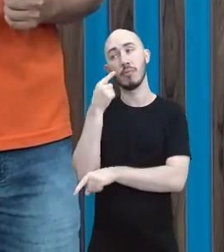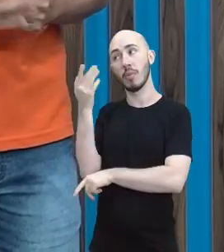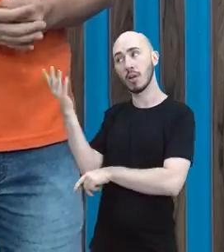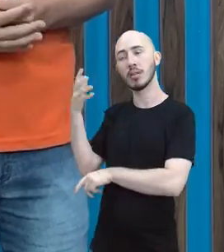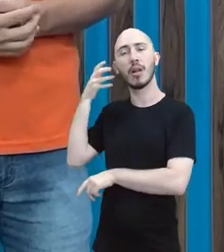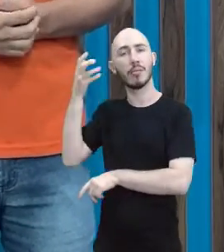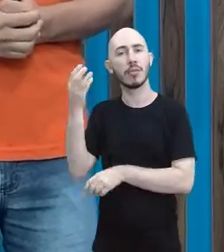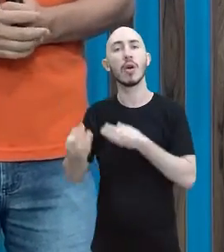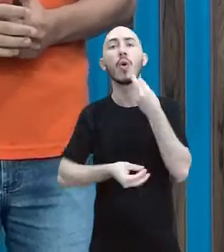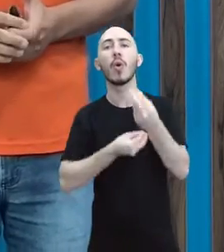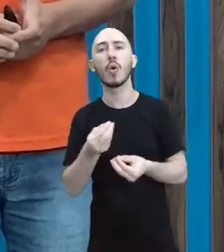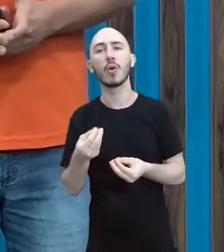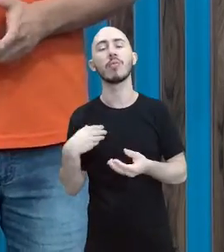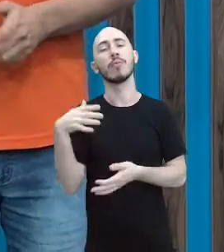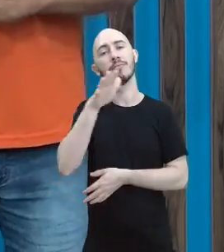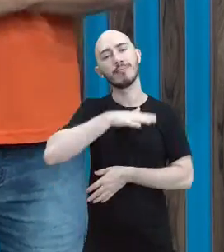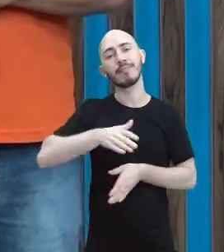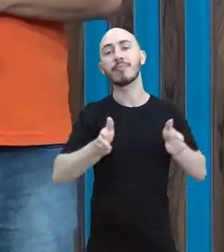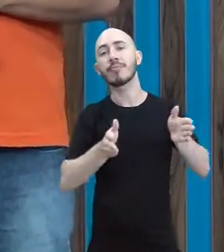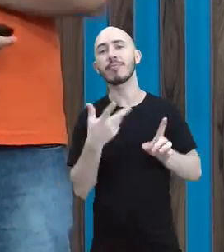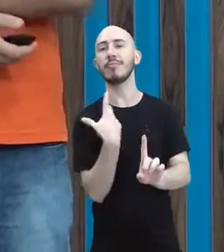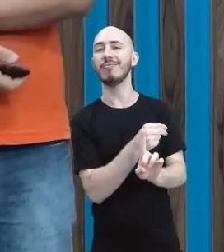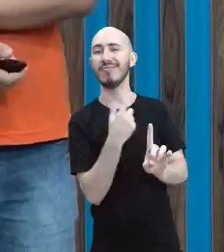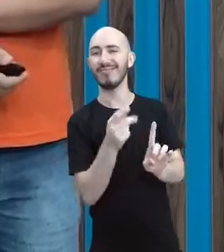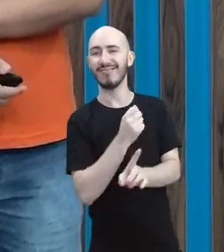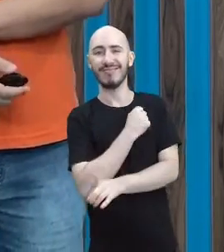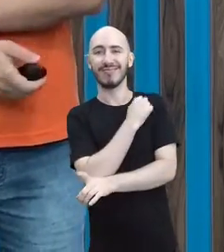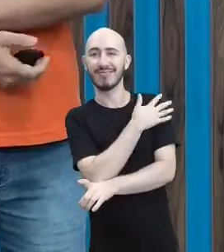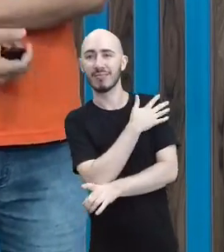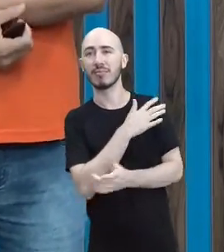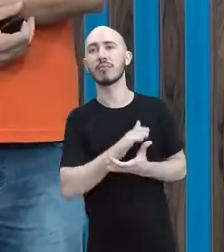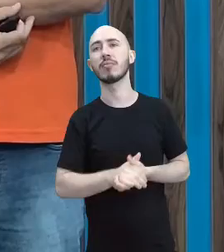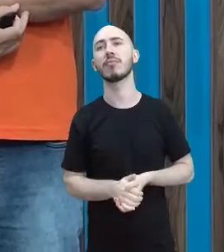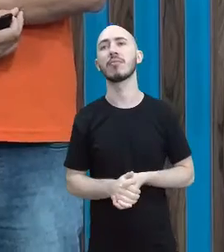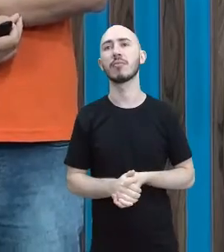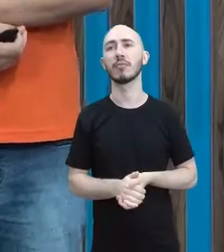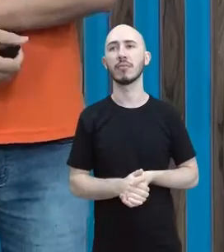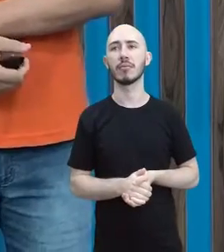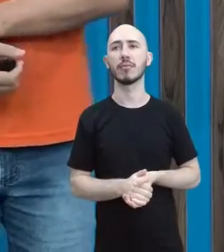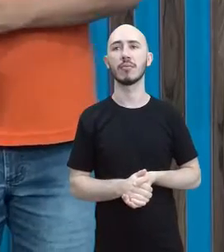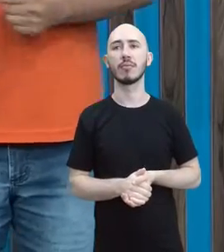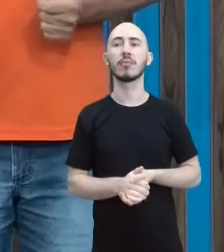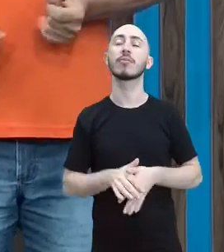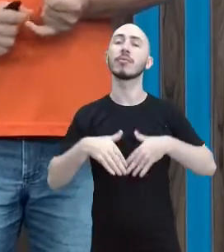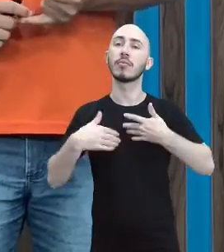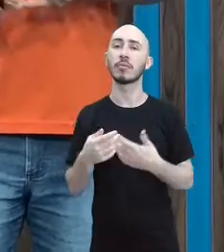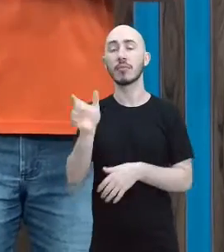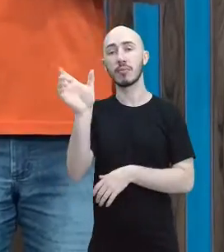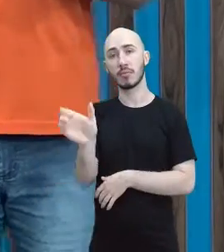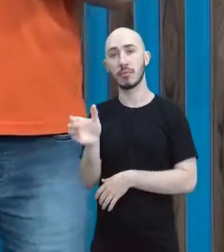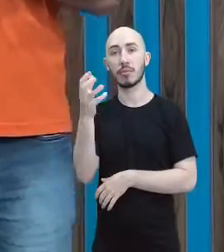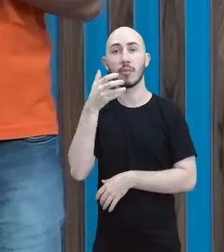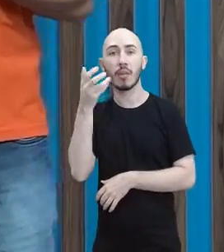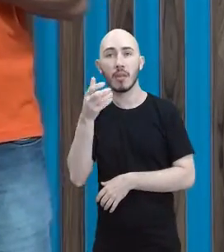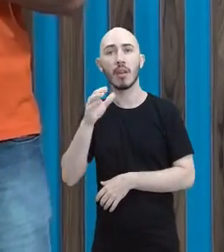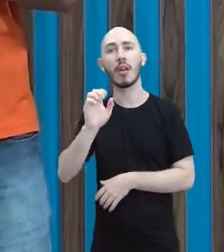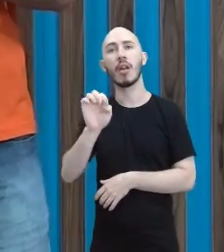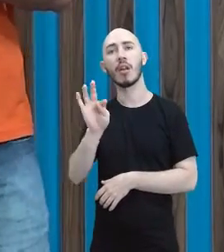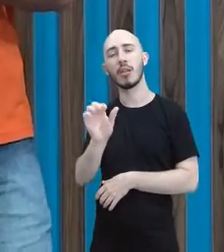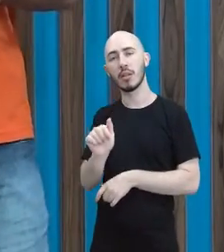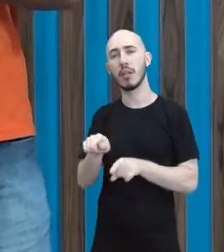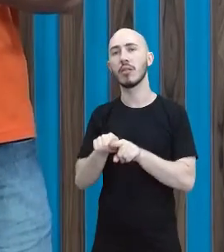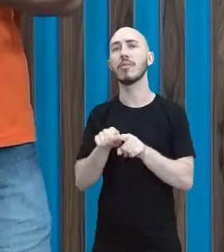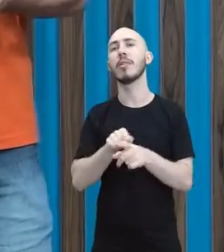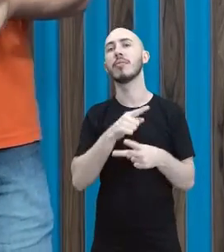pensem nesse cenário da ditadura militar. Mas por que eu estou trazendo o Caetano? Olha, o Caetano, assim como Gilberto Gil,